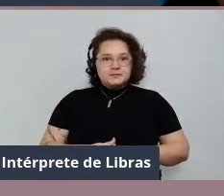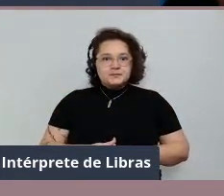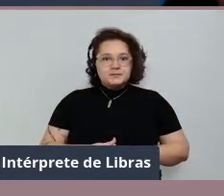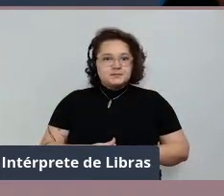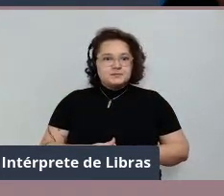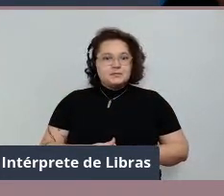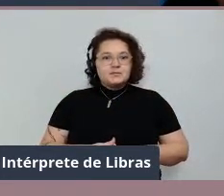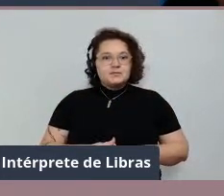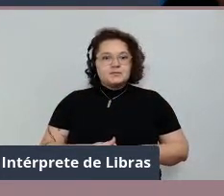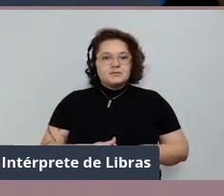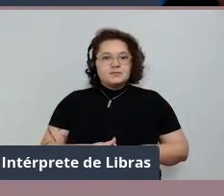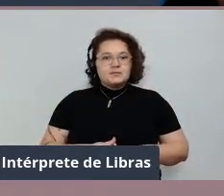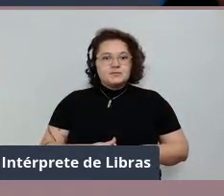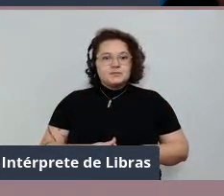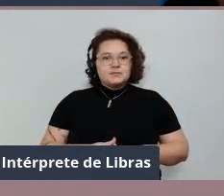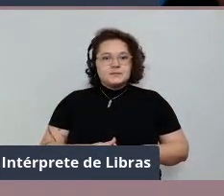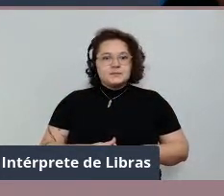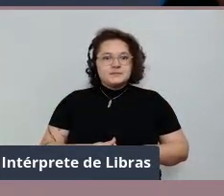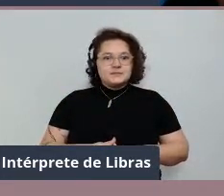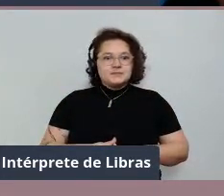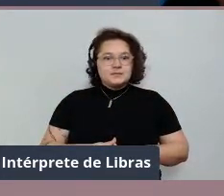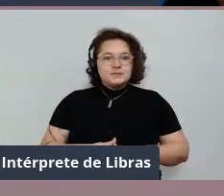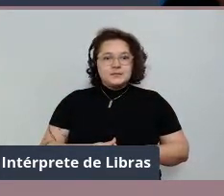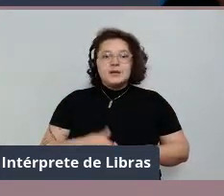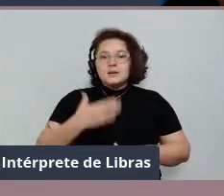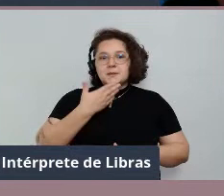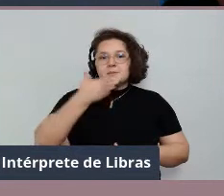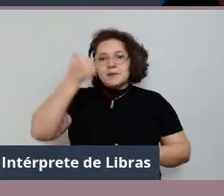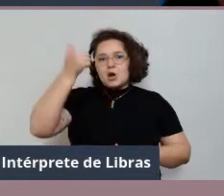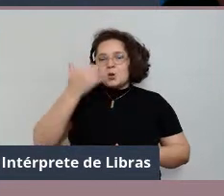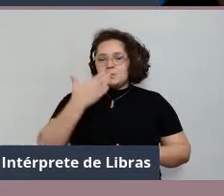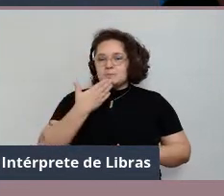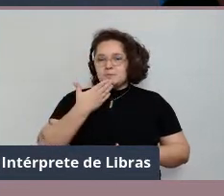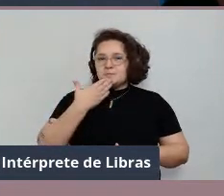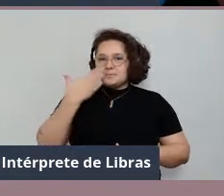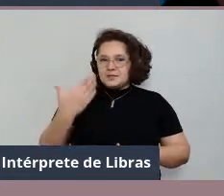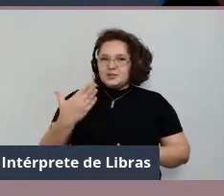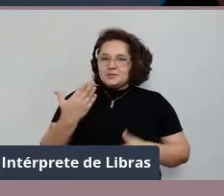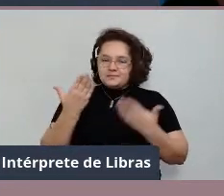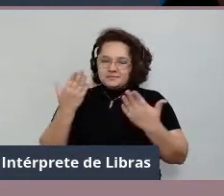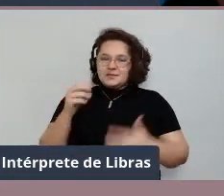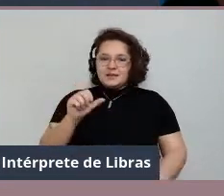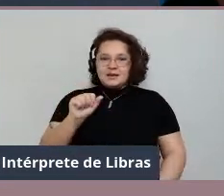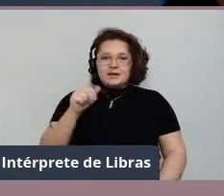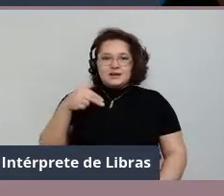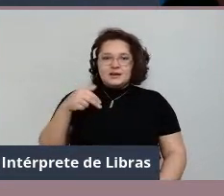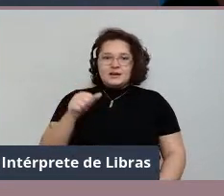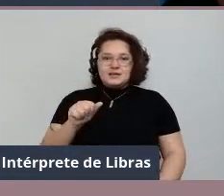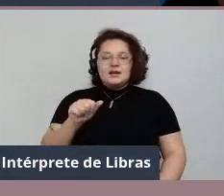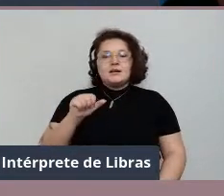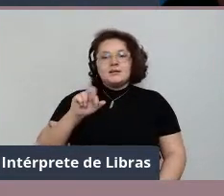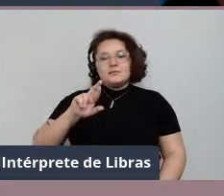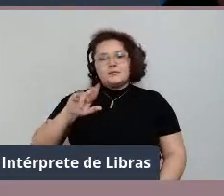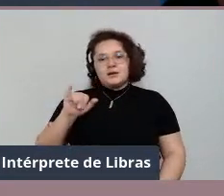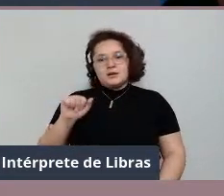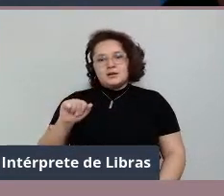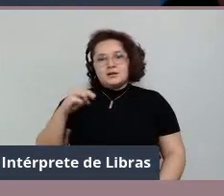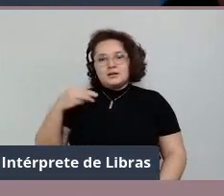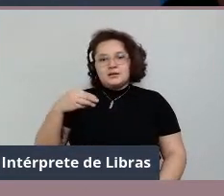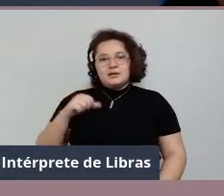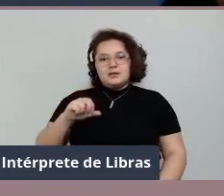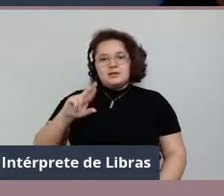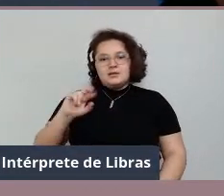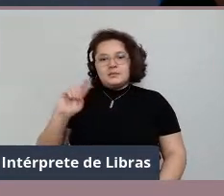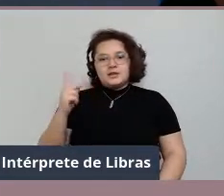enfim, aí eu melhor que eu peça para Ana Maria Machado contar para a gente.